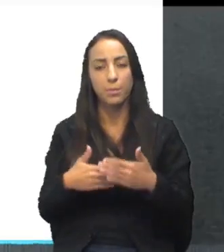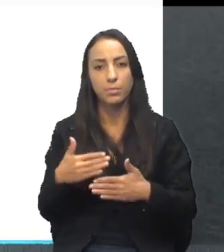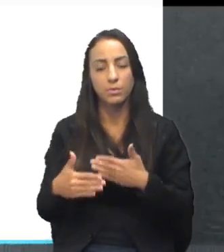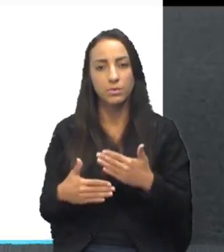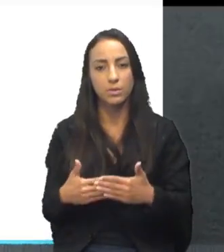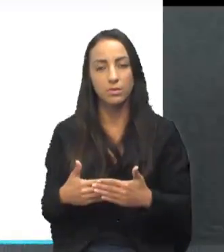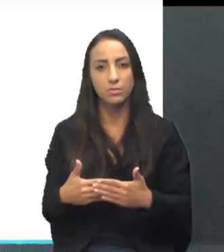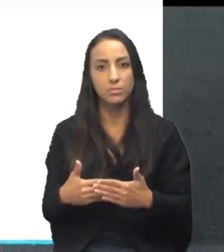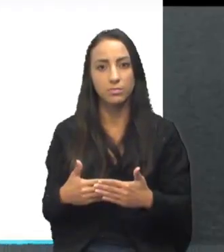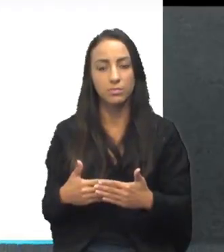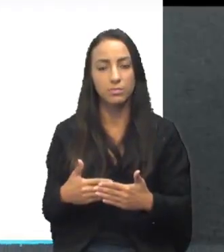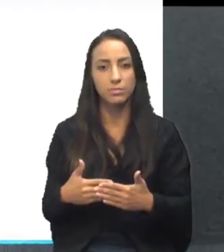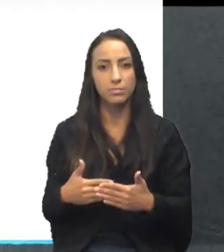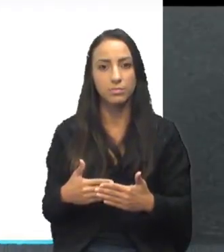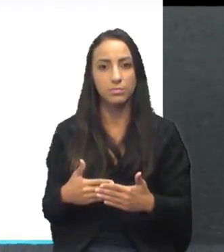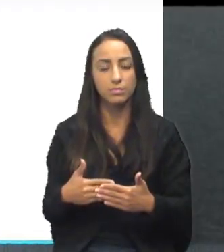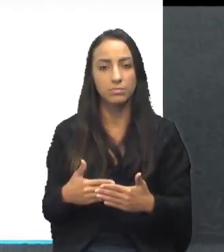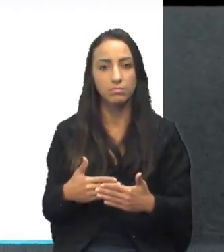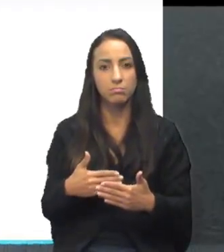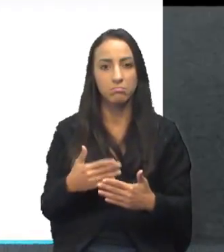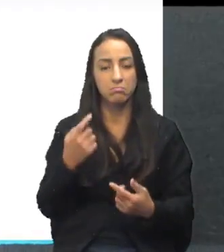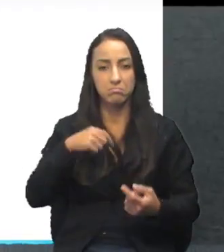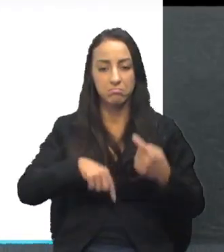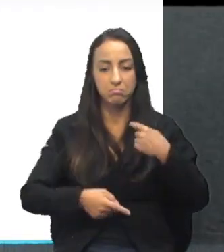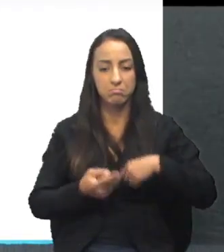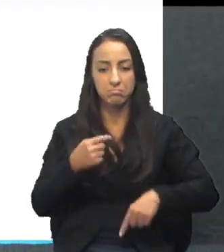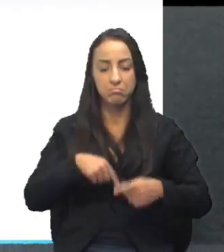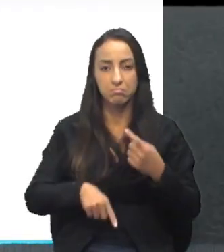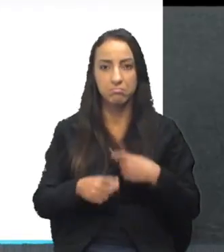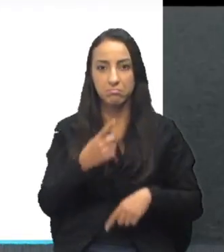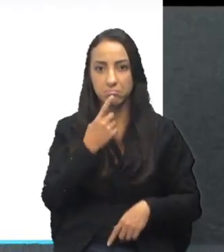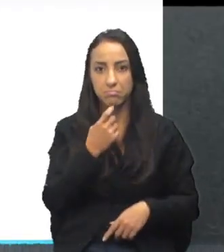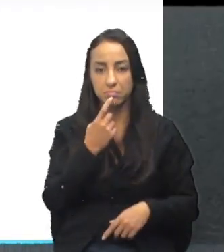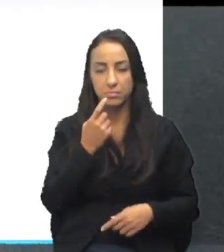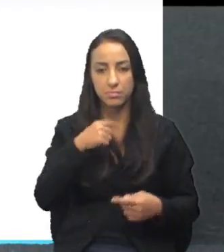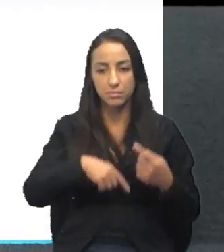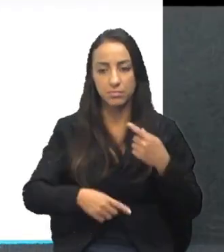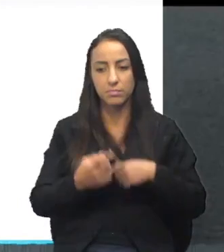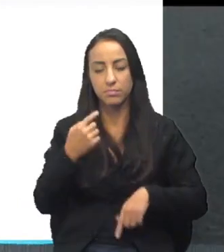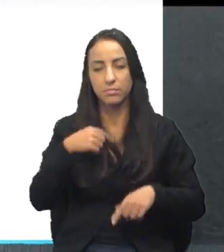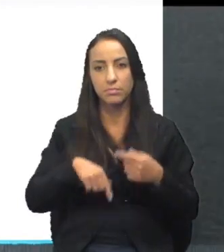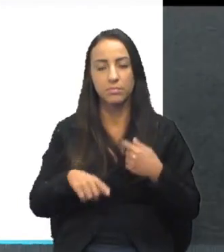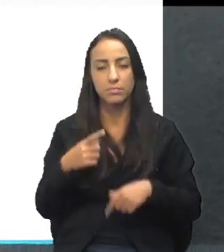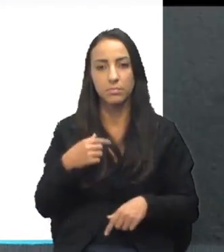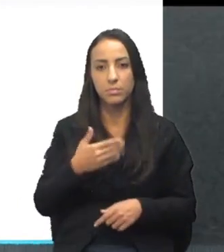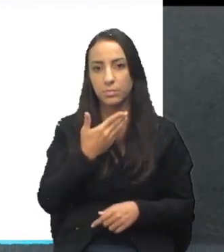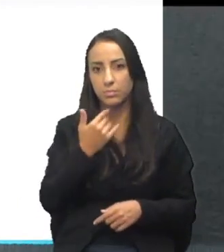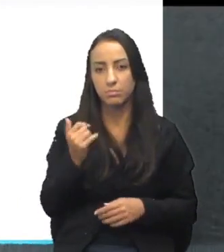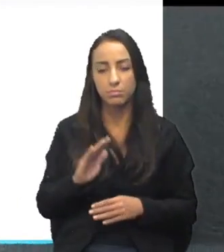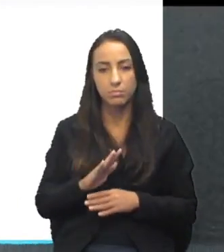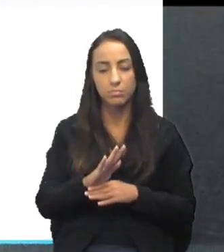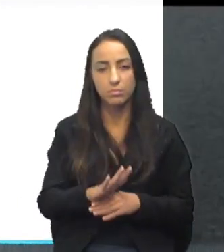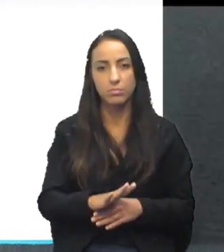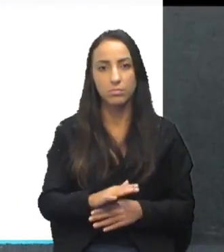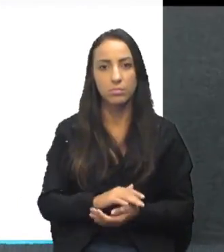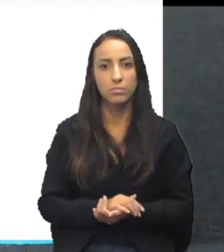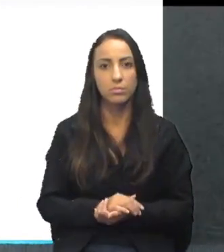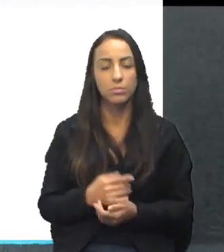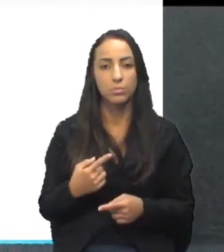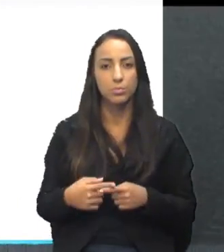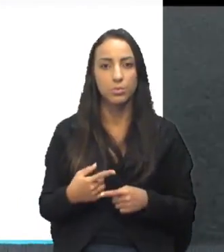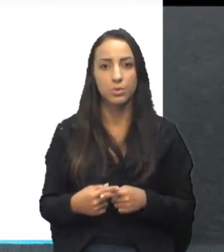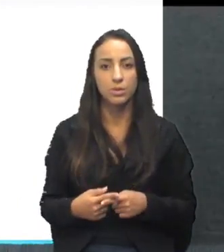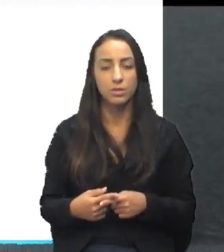de melhora da circulação sanguínea, porque é um tipo de bandagem que tem